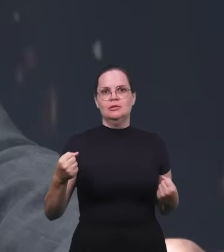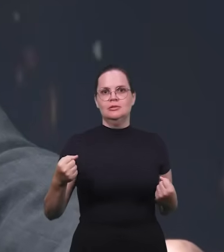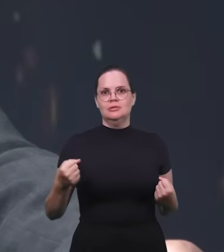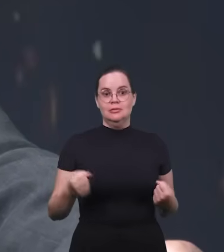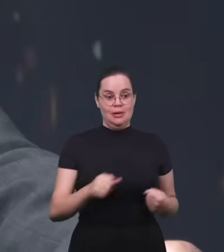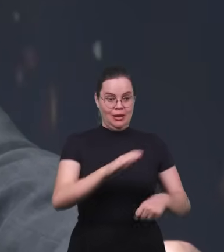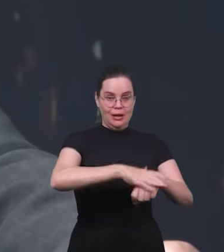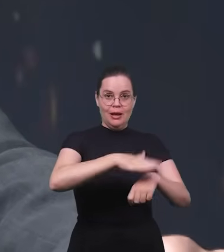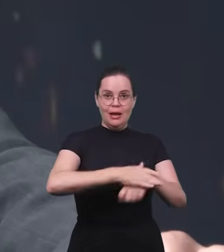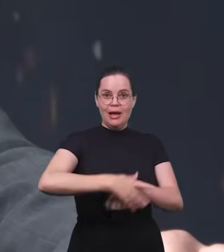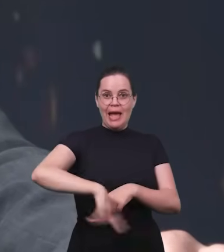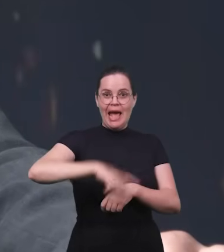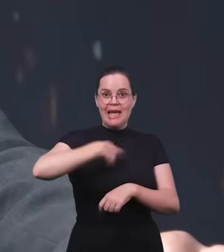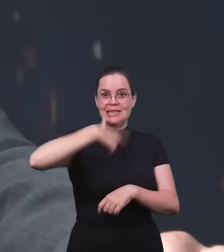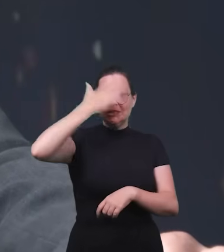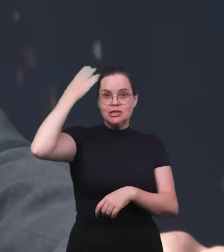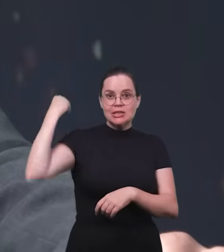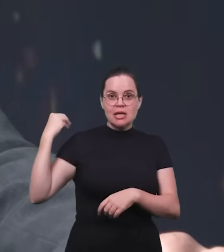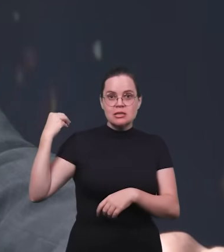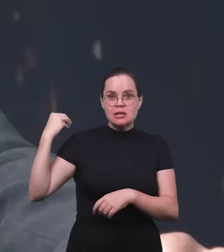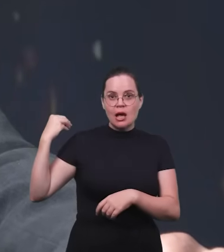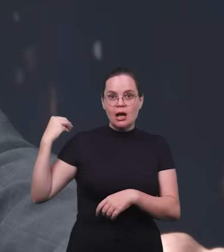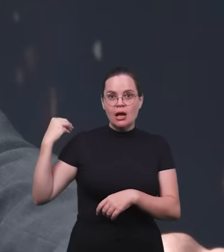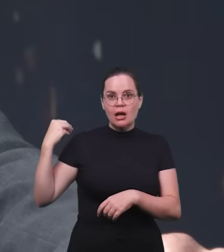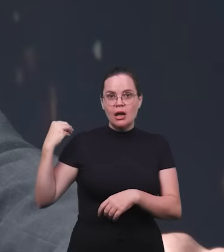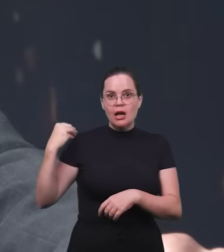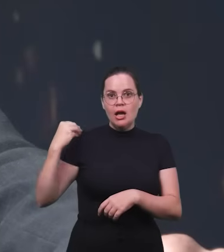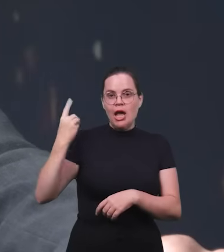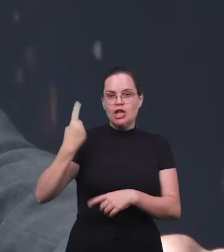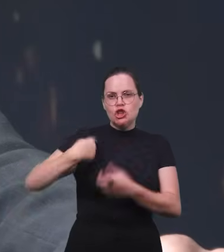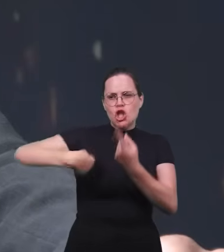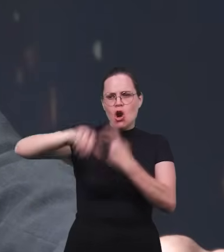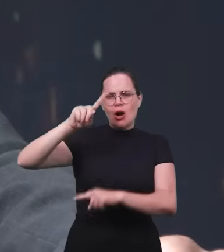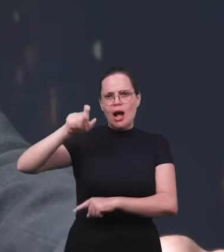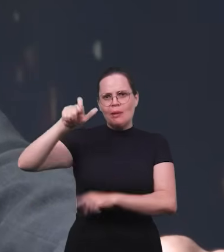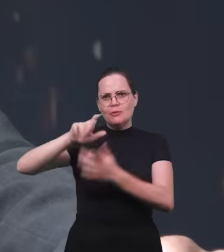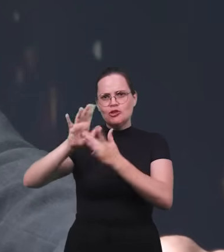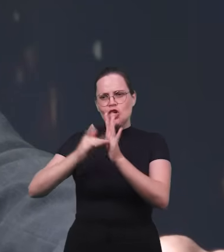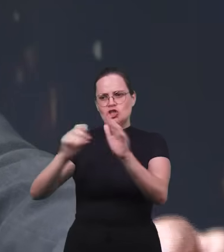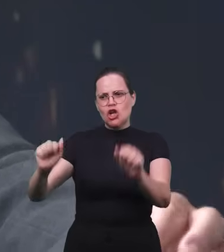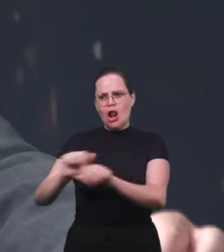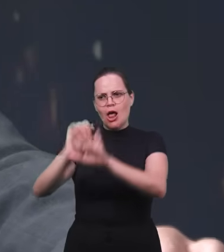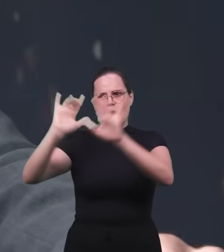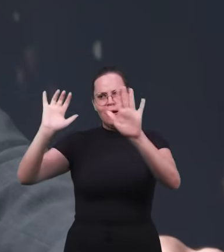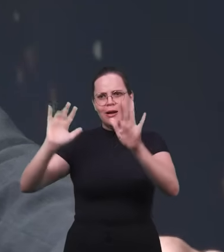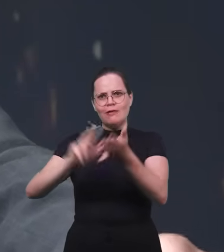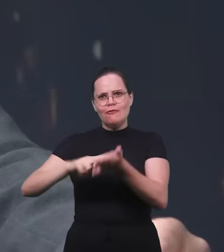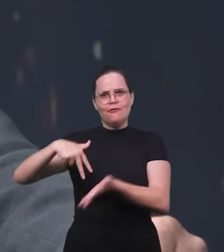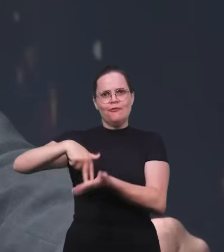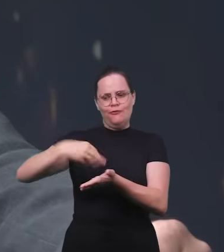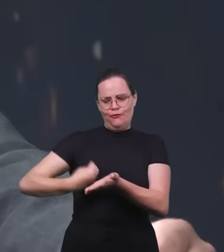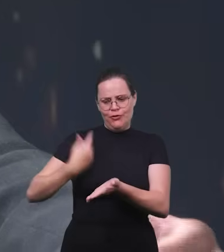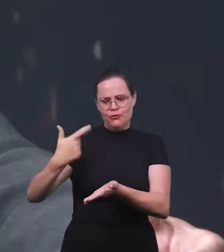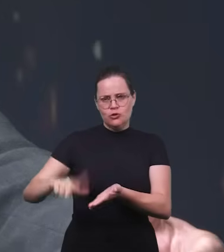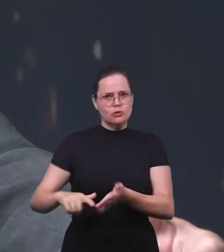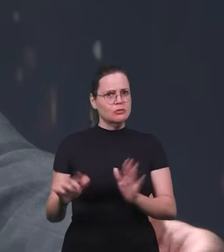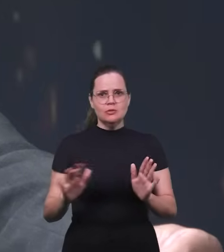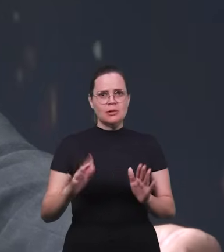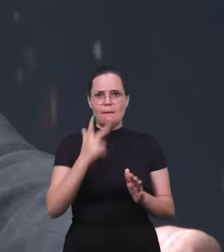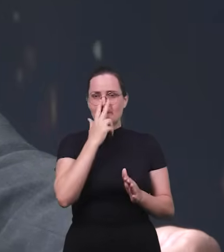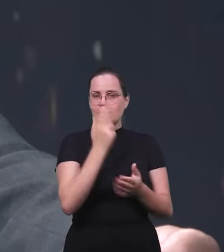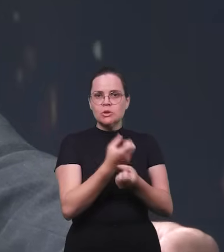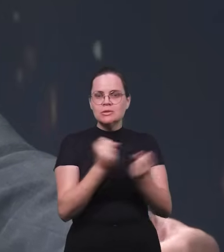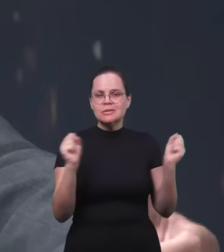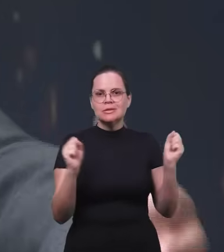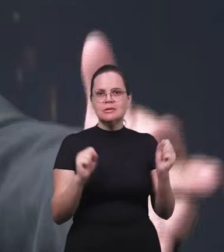deles próprios, reconstruir uma imagem de um Jesus que havia ressuscitado. Por isso a Maria Madalena falou,